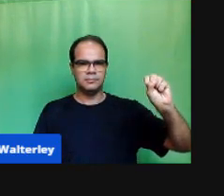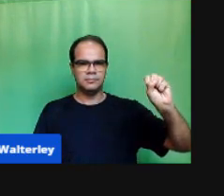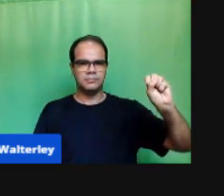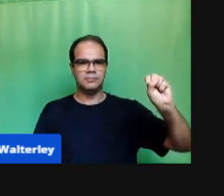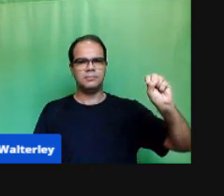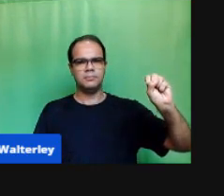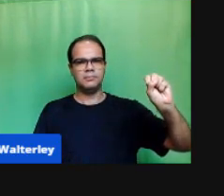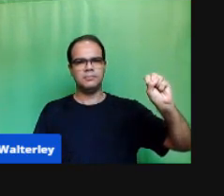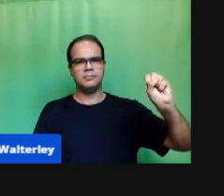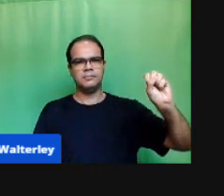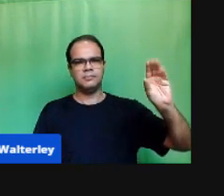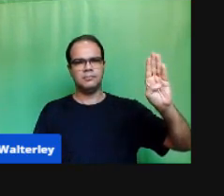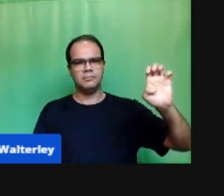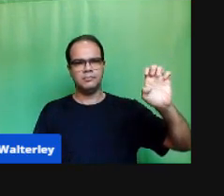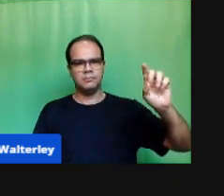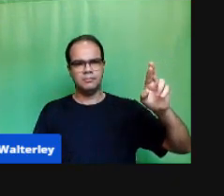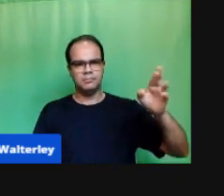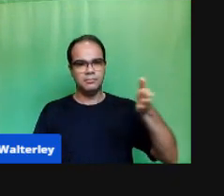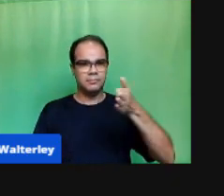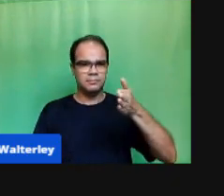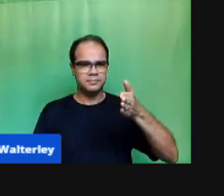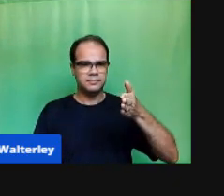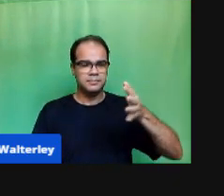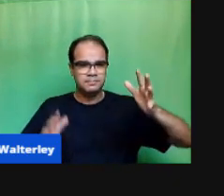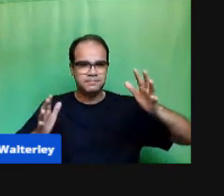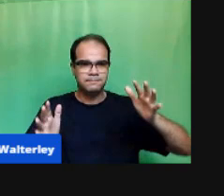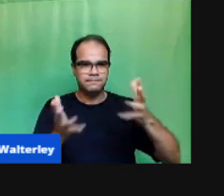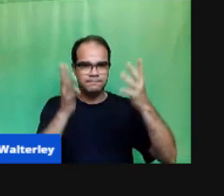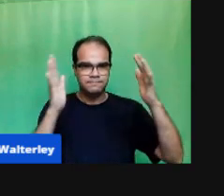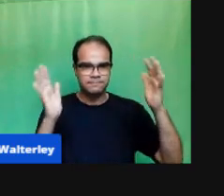Pandemia. É fantástica.